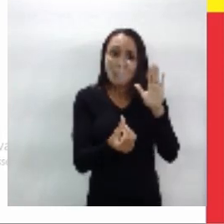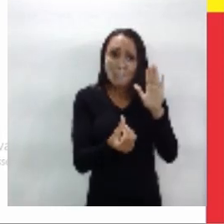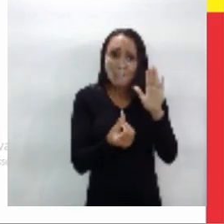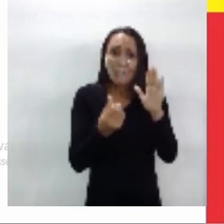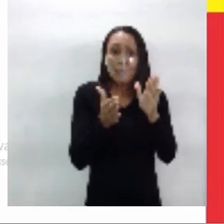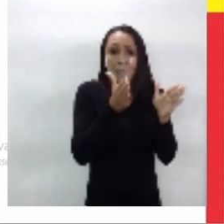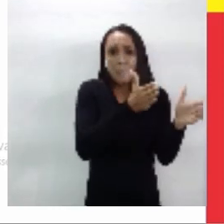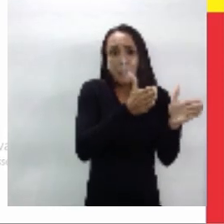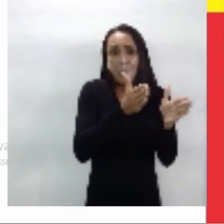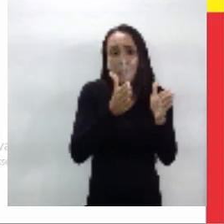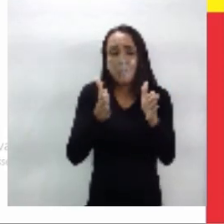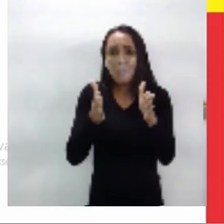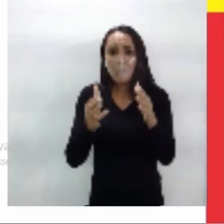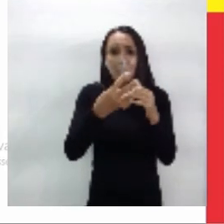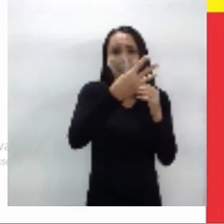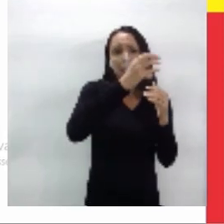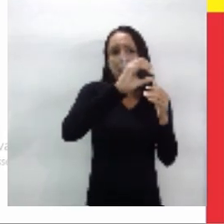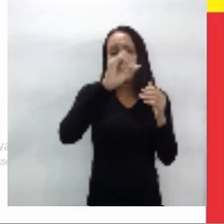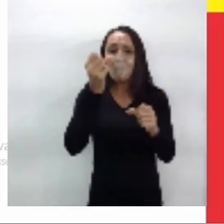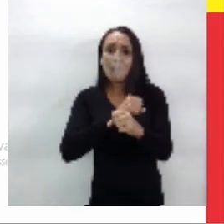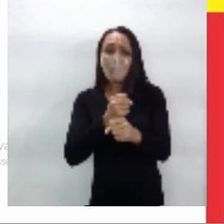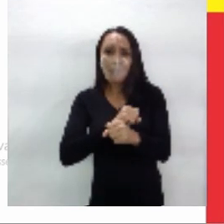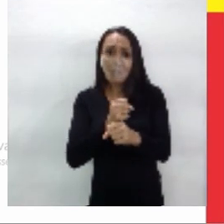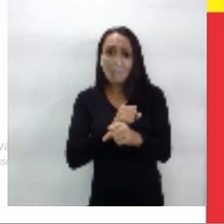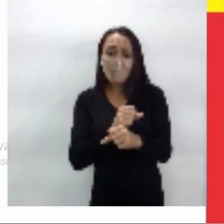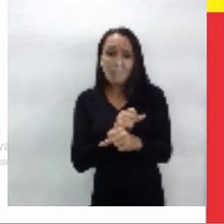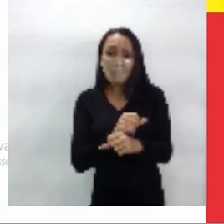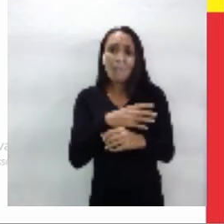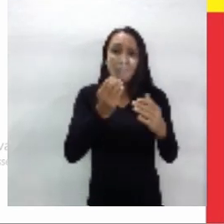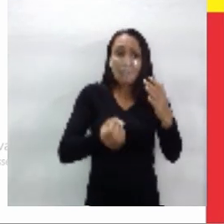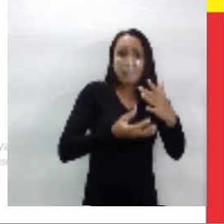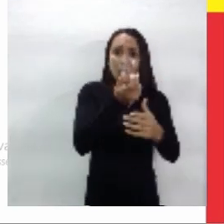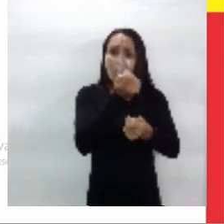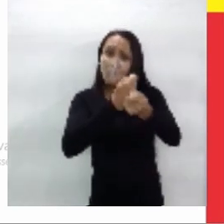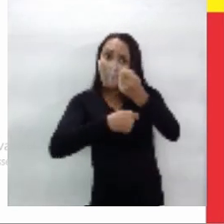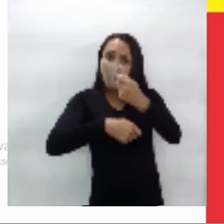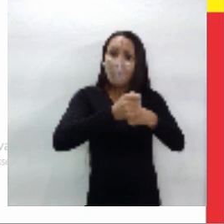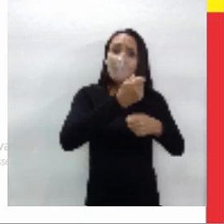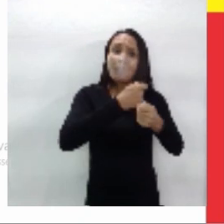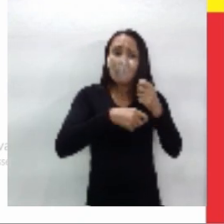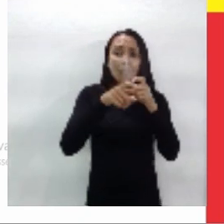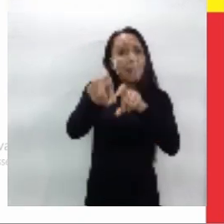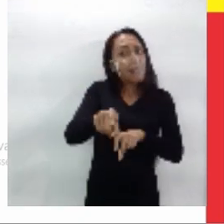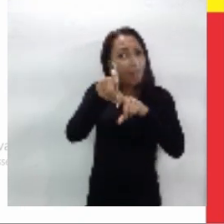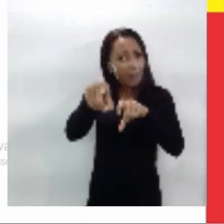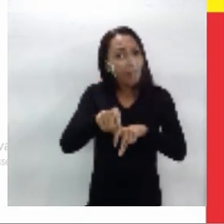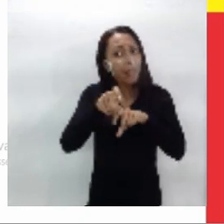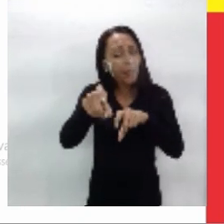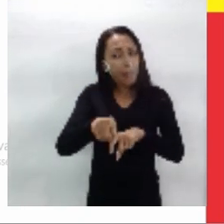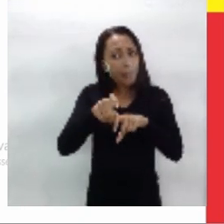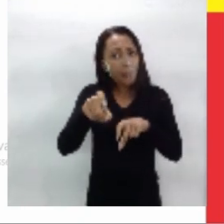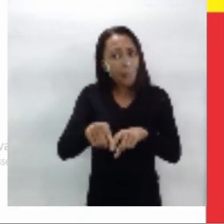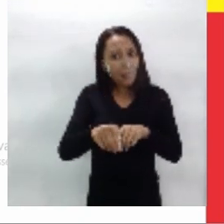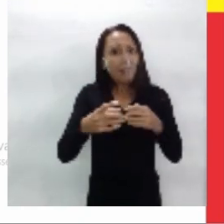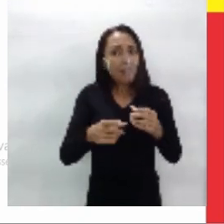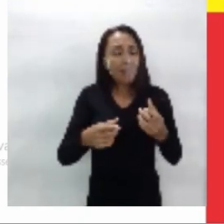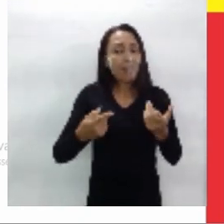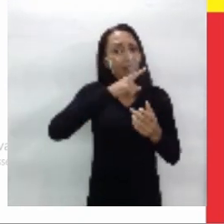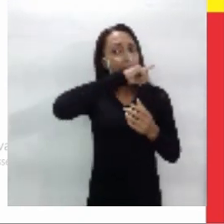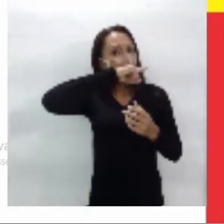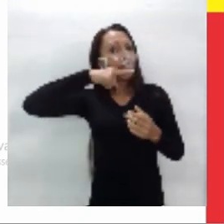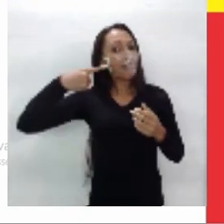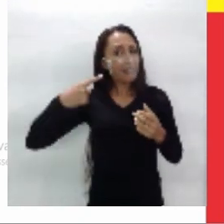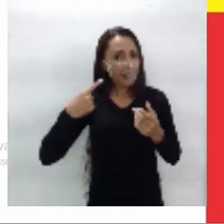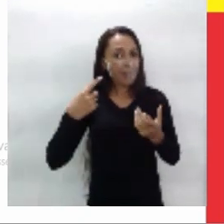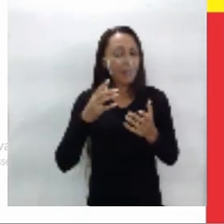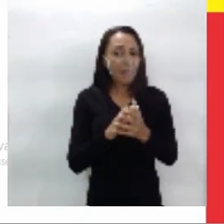durou 300 anos. O mercantilismo utilizava a exploração agrícola, que é a cana-de-açúcar,